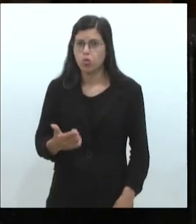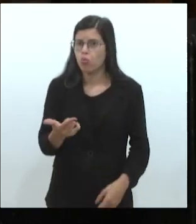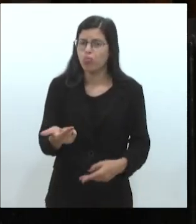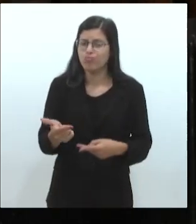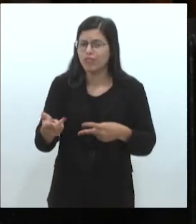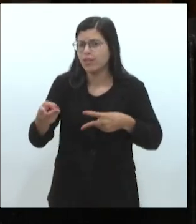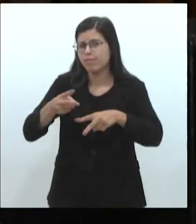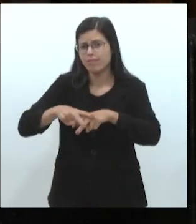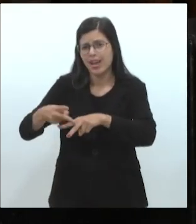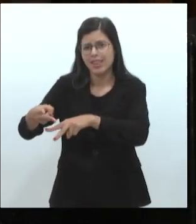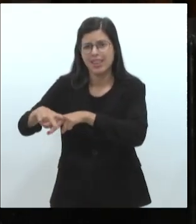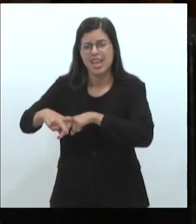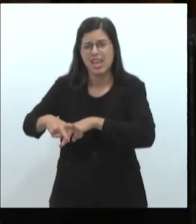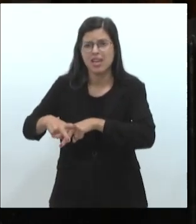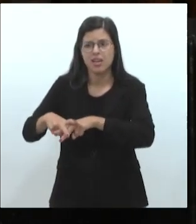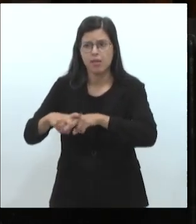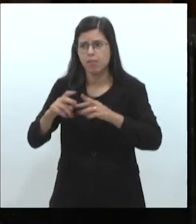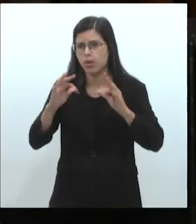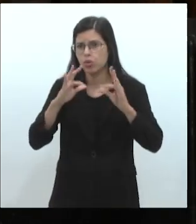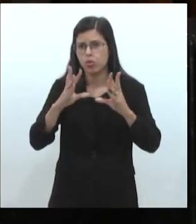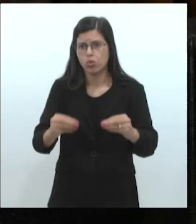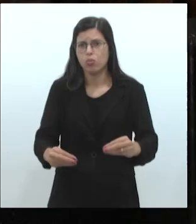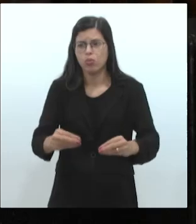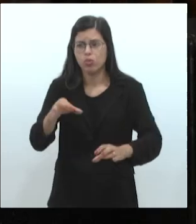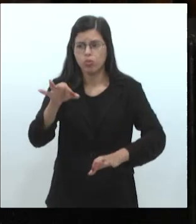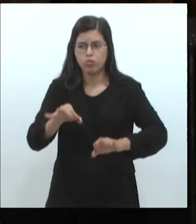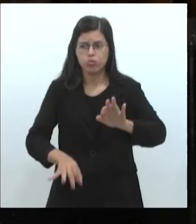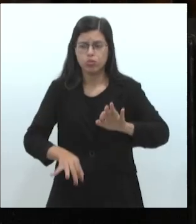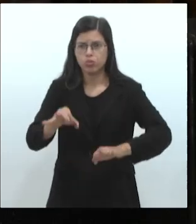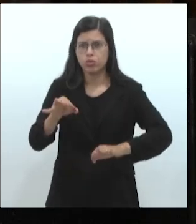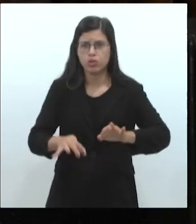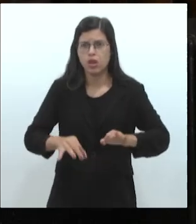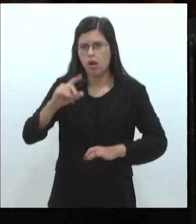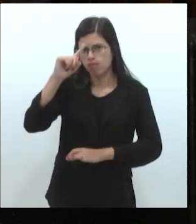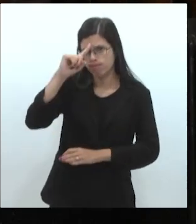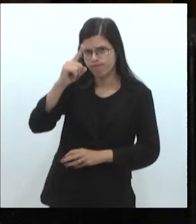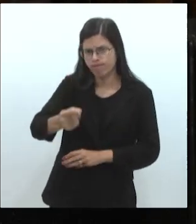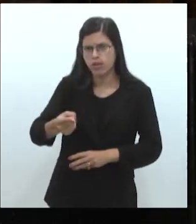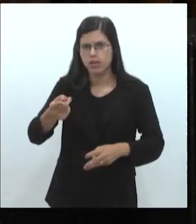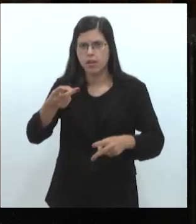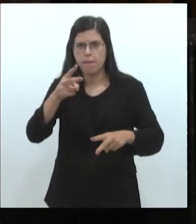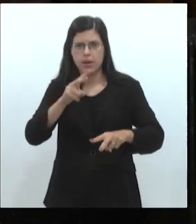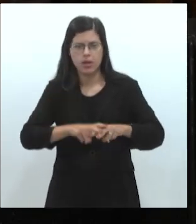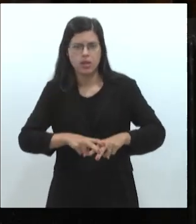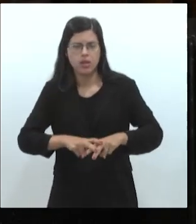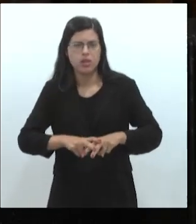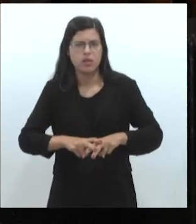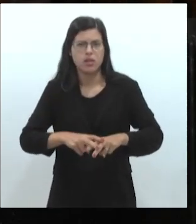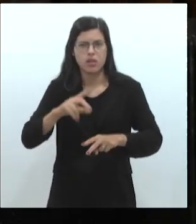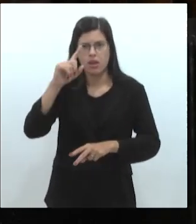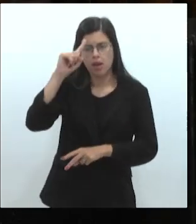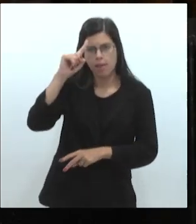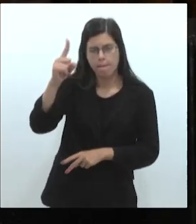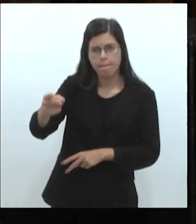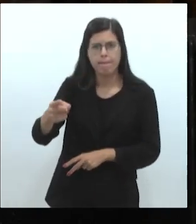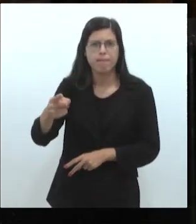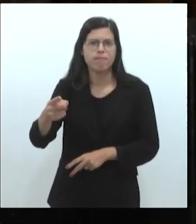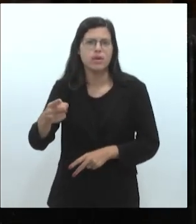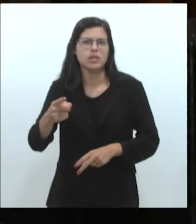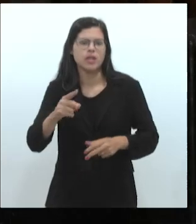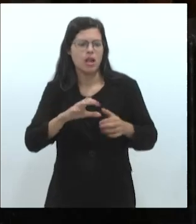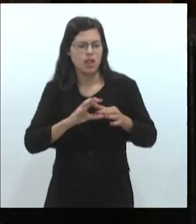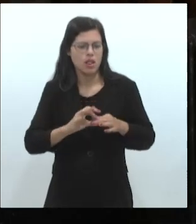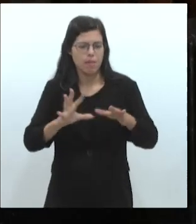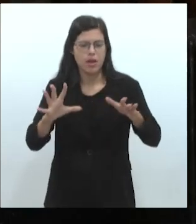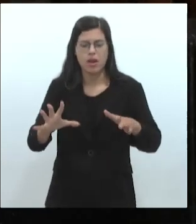gente toda. Aí o judiciário manda prender, manda soltar, manda prender, manda soltar,